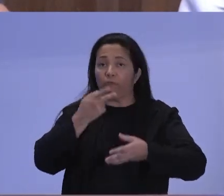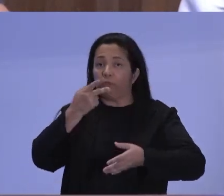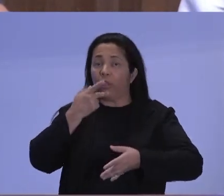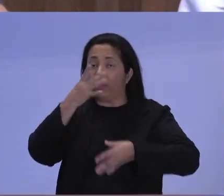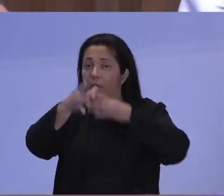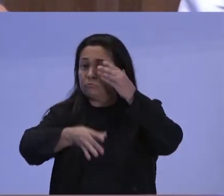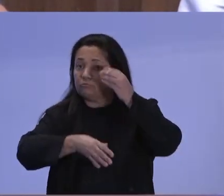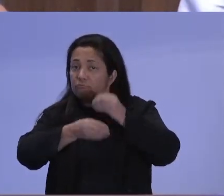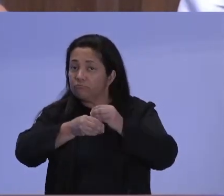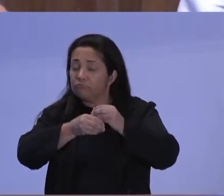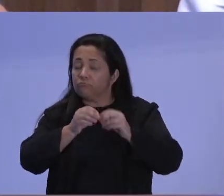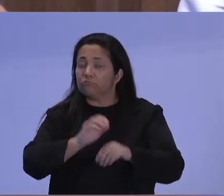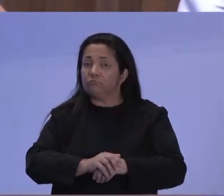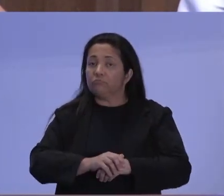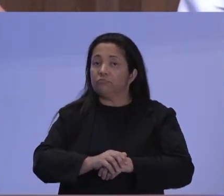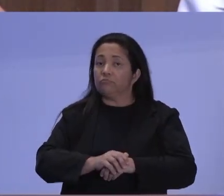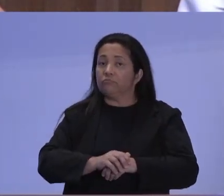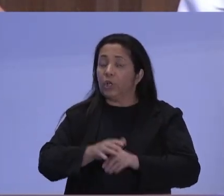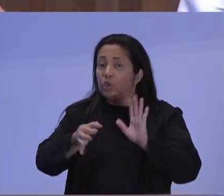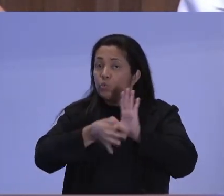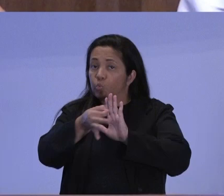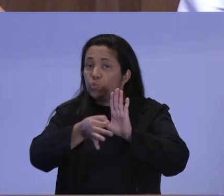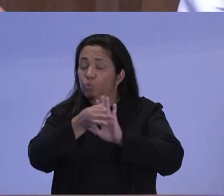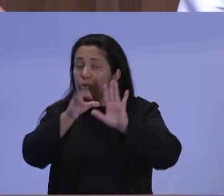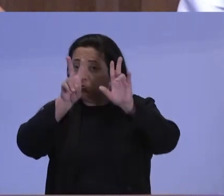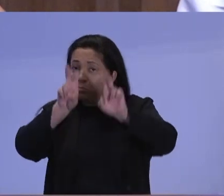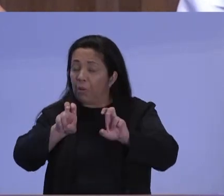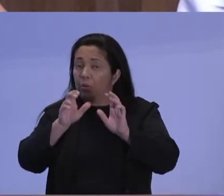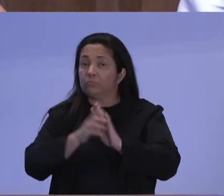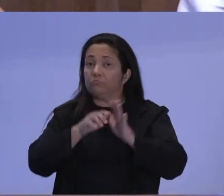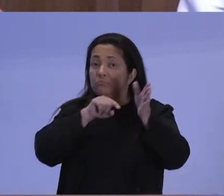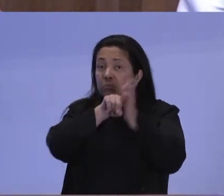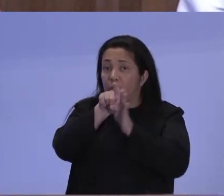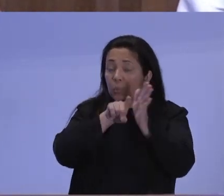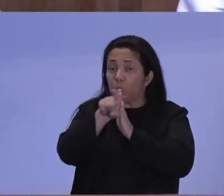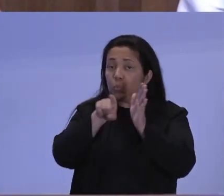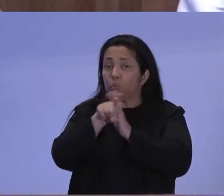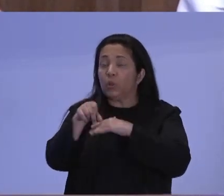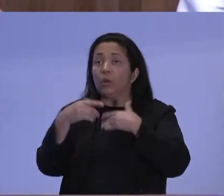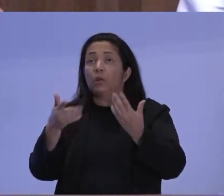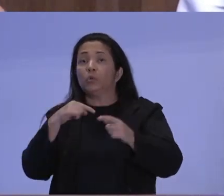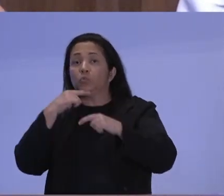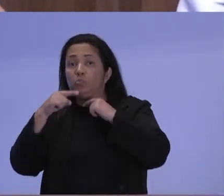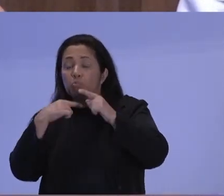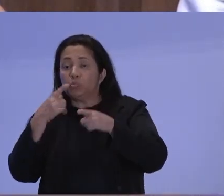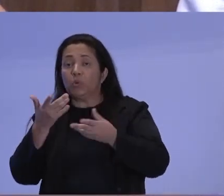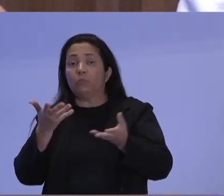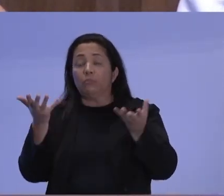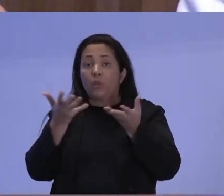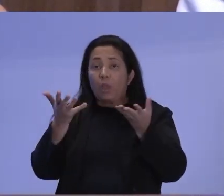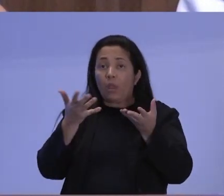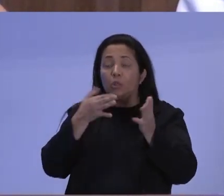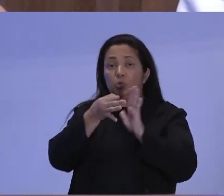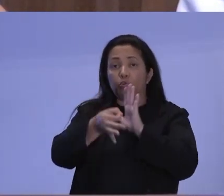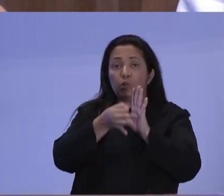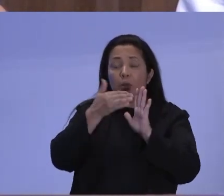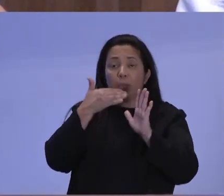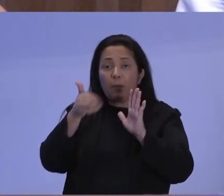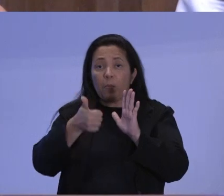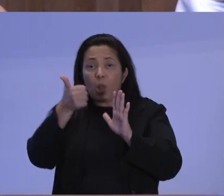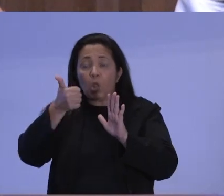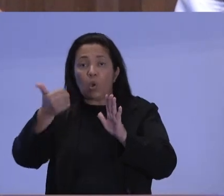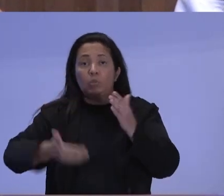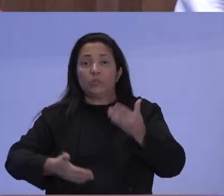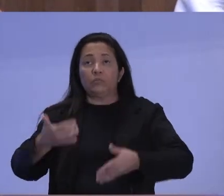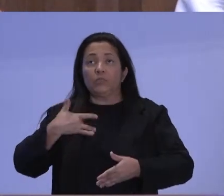alguma reflexão, trazer algum questionamento também, para que como a gente pode melhorar o serviço de saúde no DF, experiência. Estamos abertos,